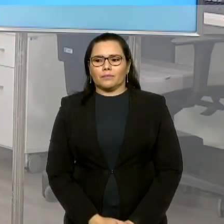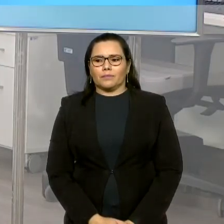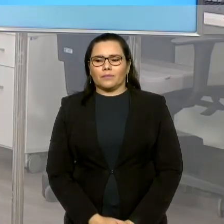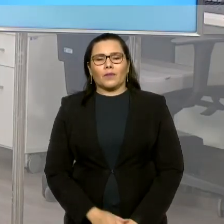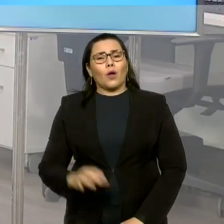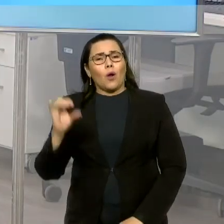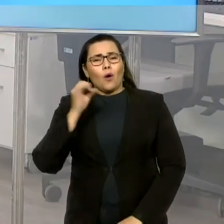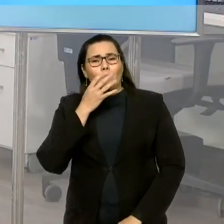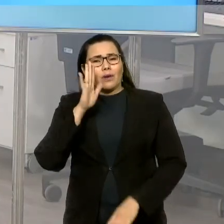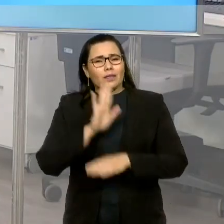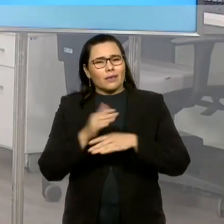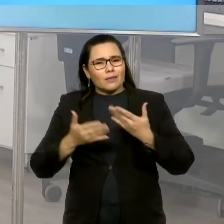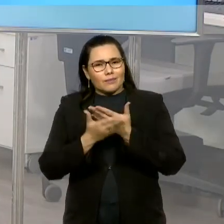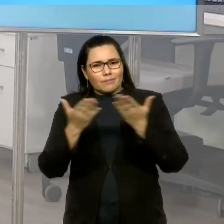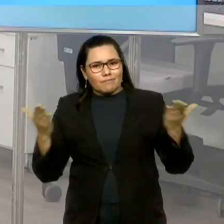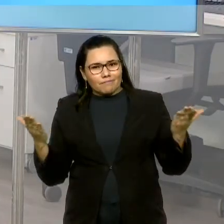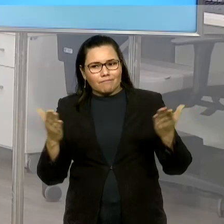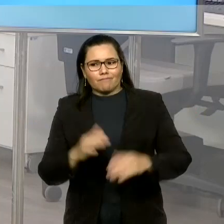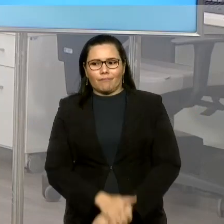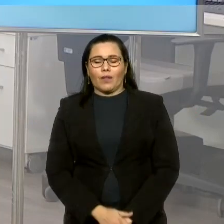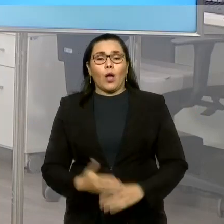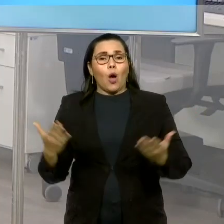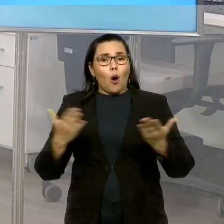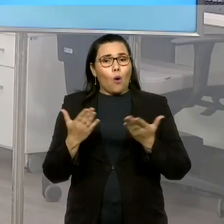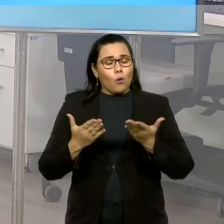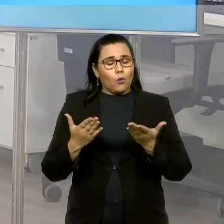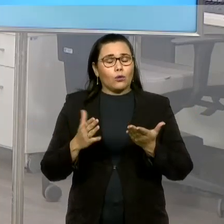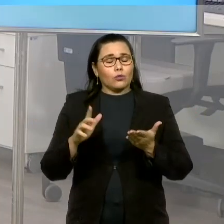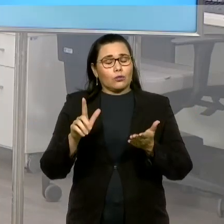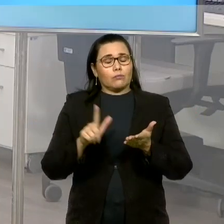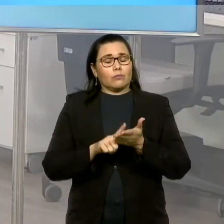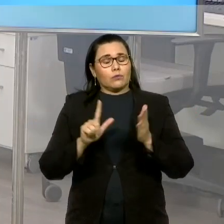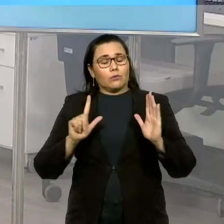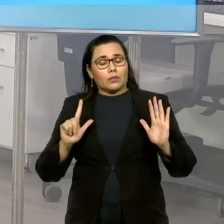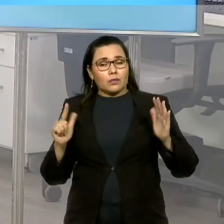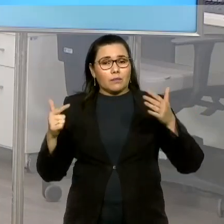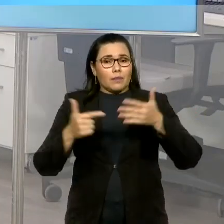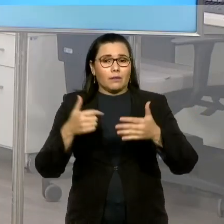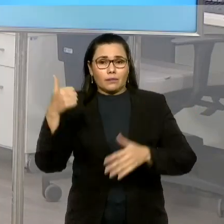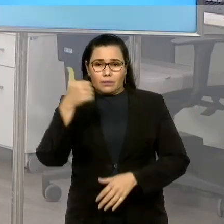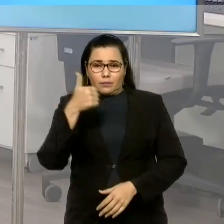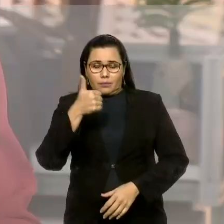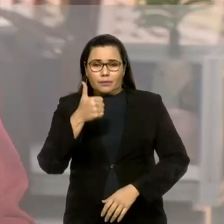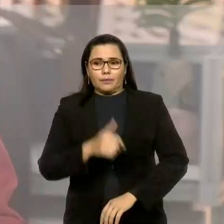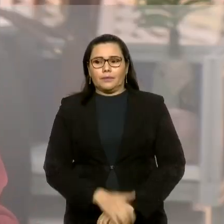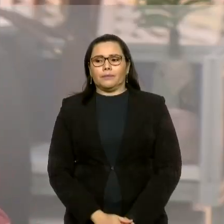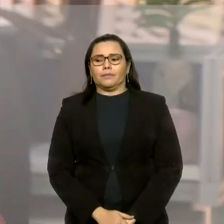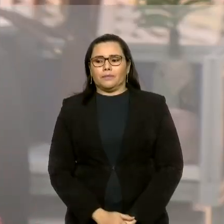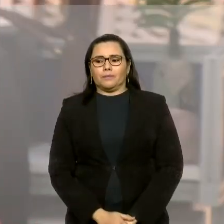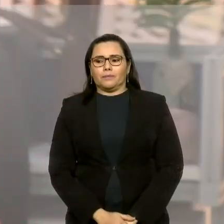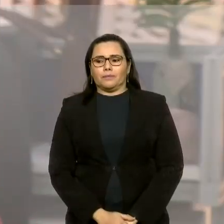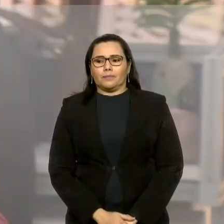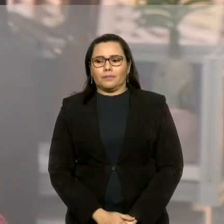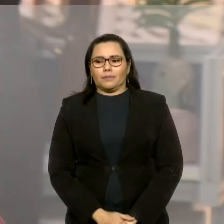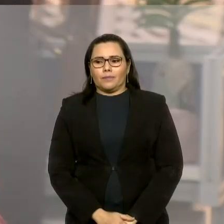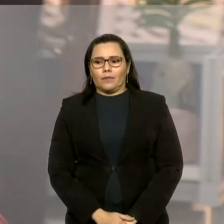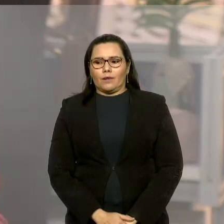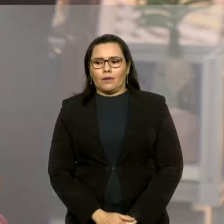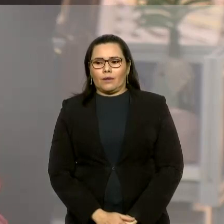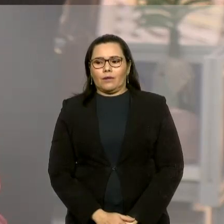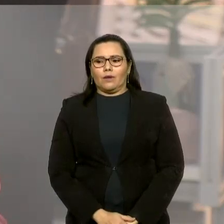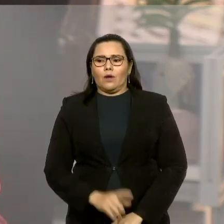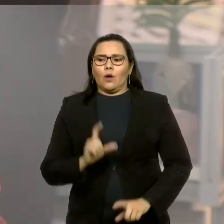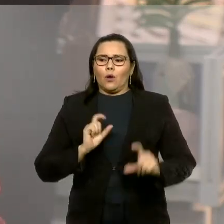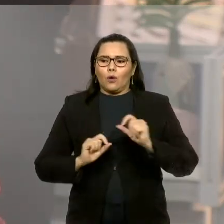Olá muito boa tarde para você vejo os destaques de hoje do Assembleia em Foco primeira edição Ministro do desenvolvimento